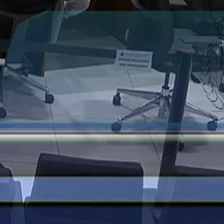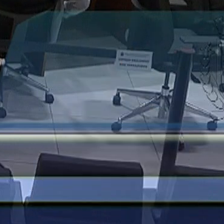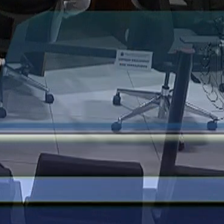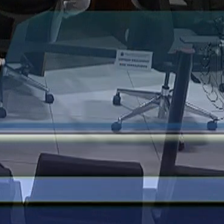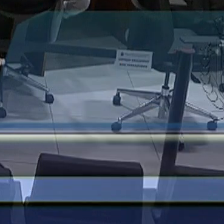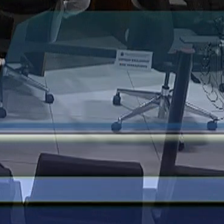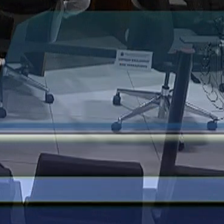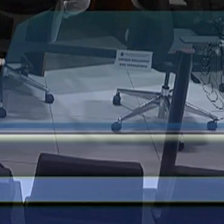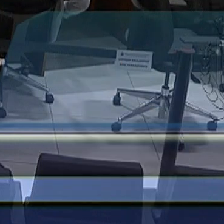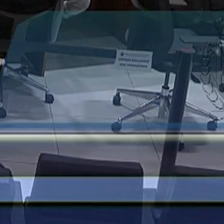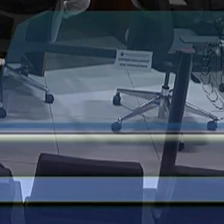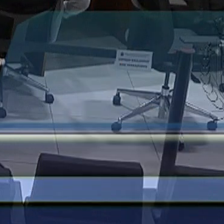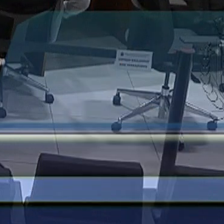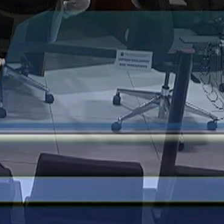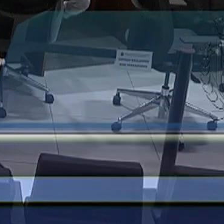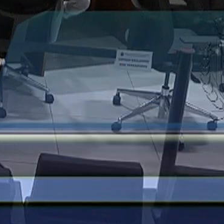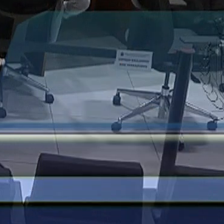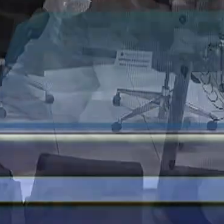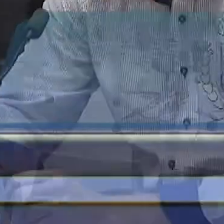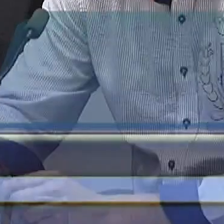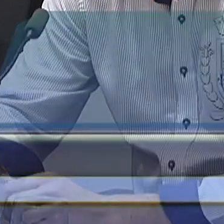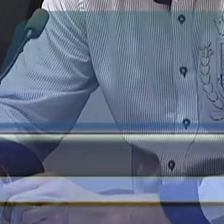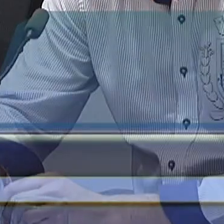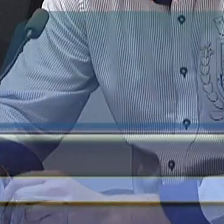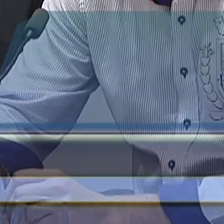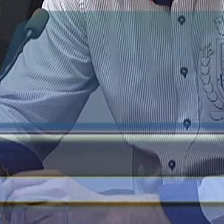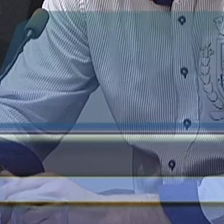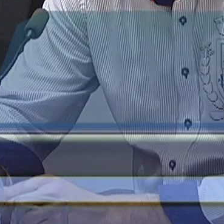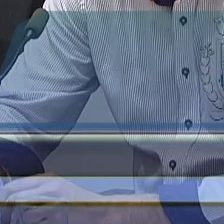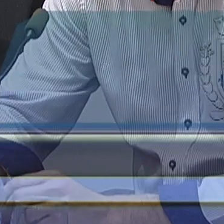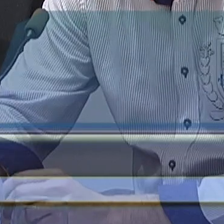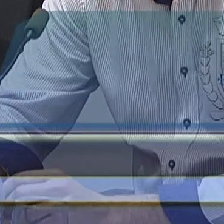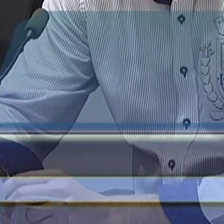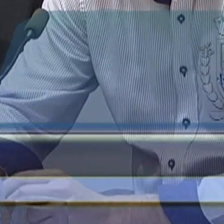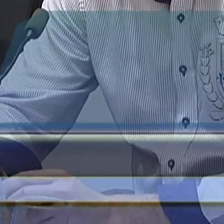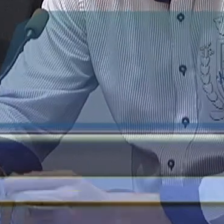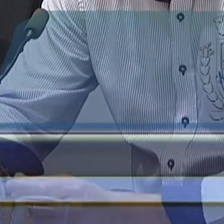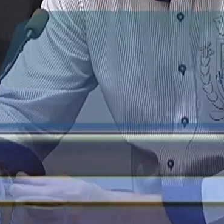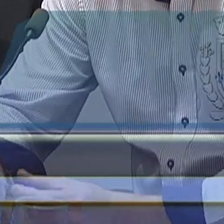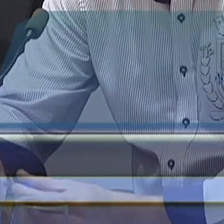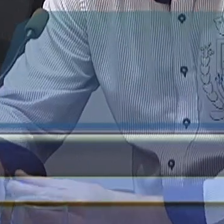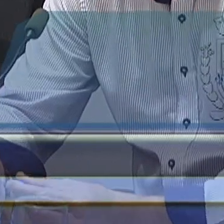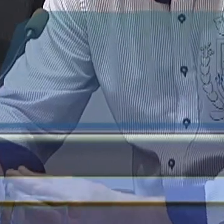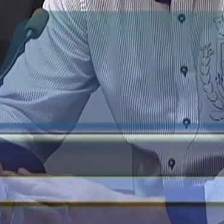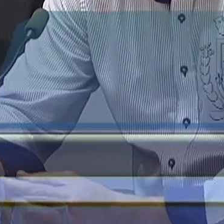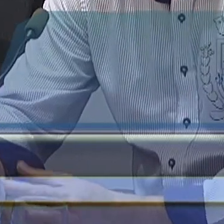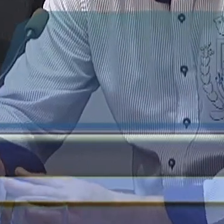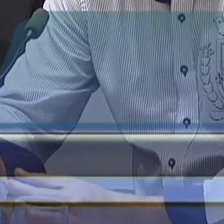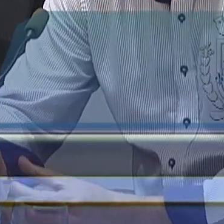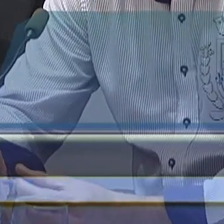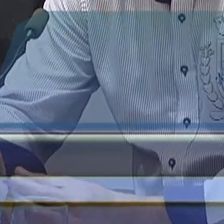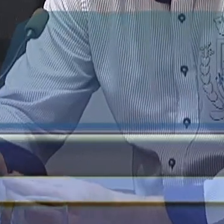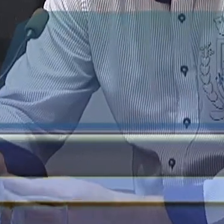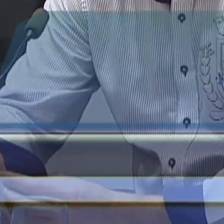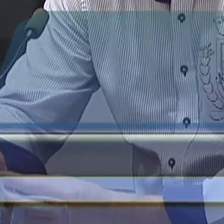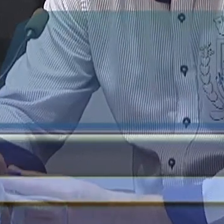Está em discussão a ordem do dia. Lembramos que a gente tem uma sessão solene, então vamos abrir 10 minutos de